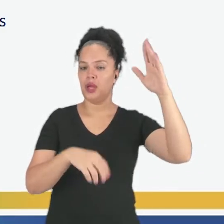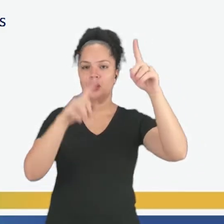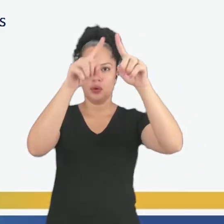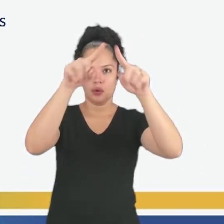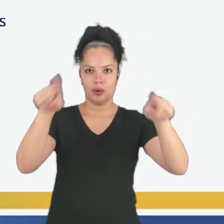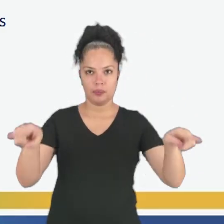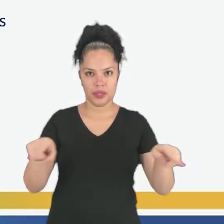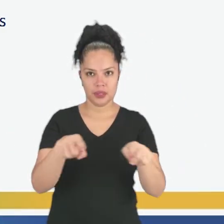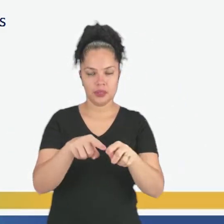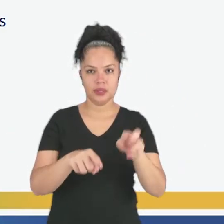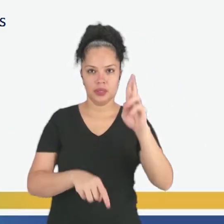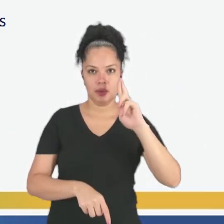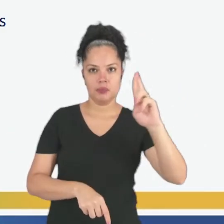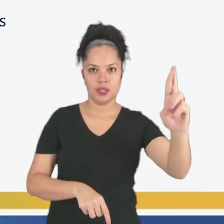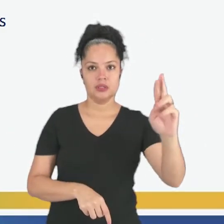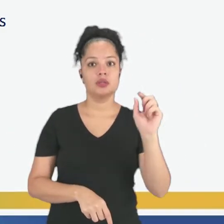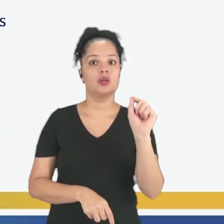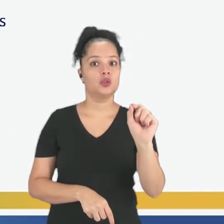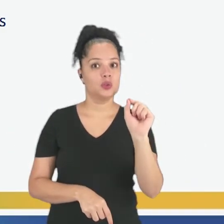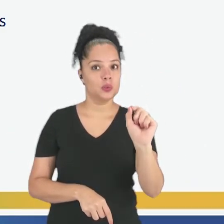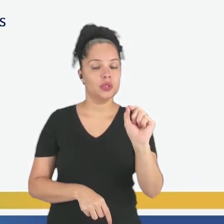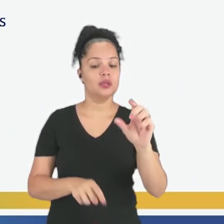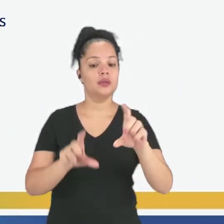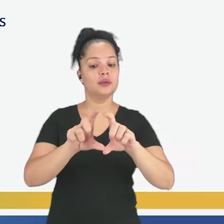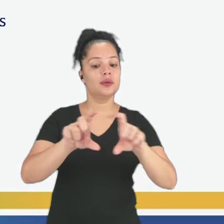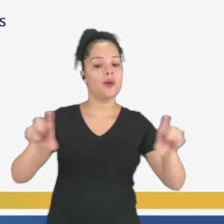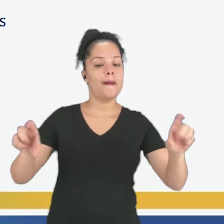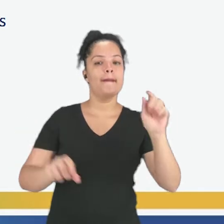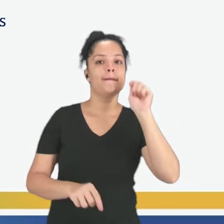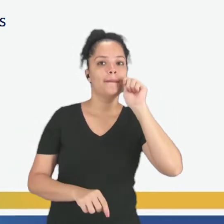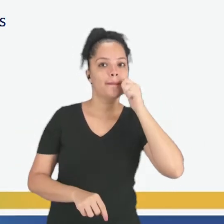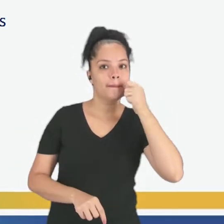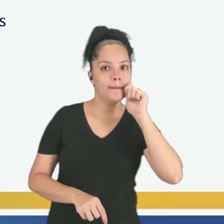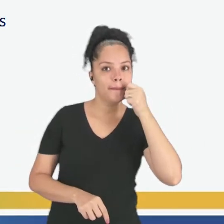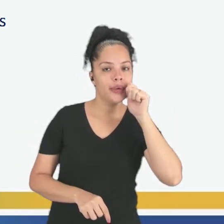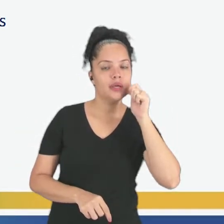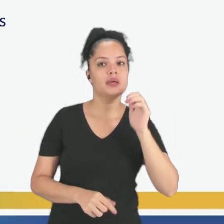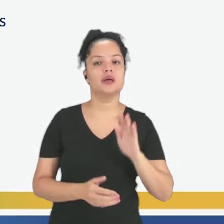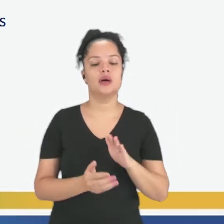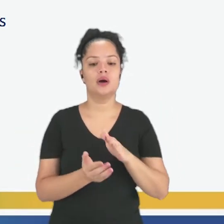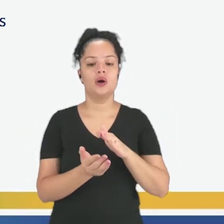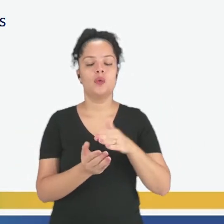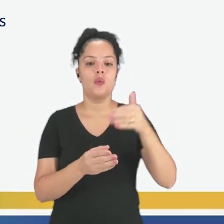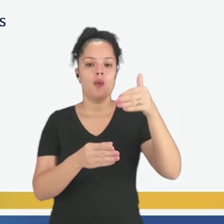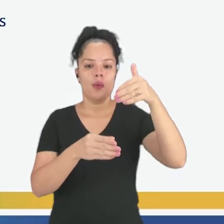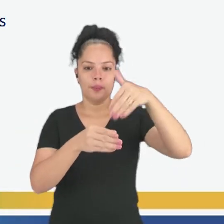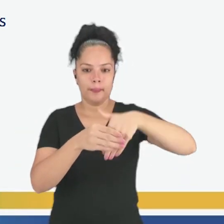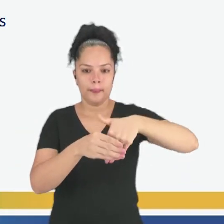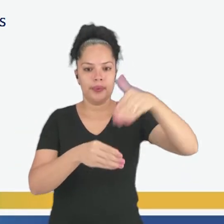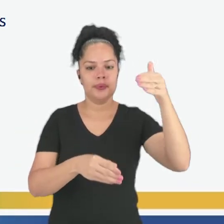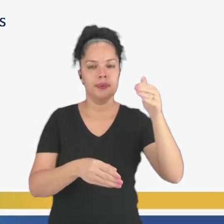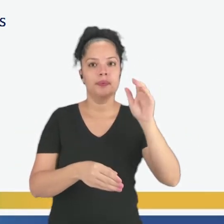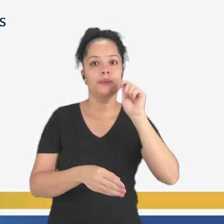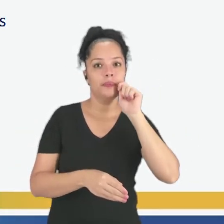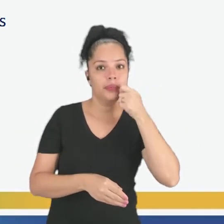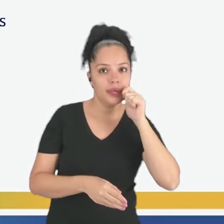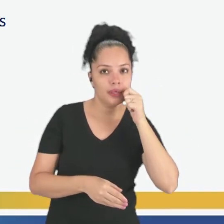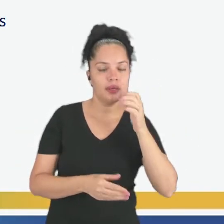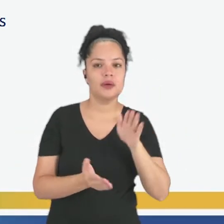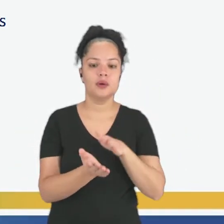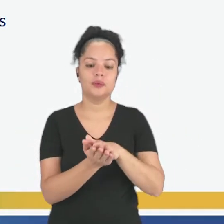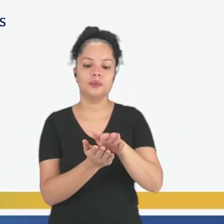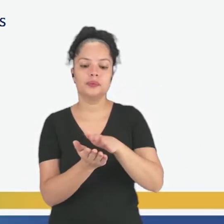ela é representada por bread, que significa pão, toast, torrada, pasta,